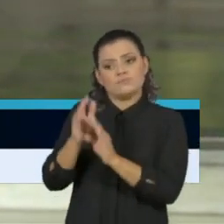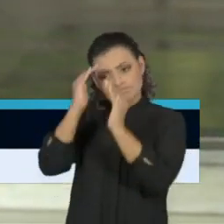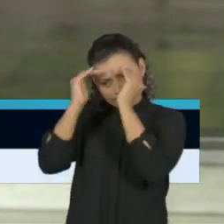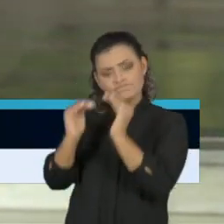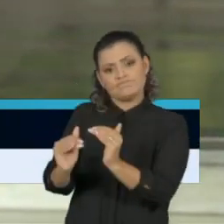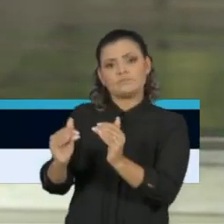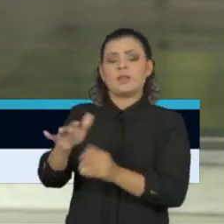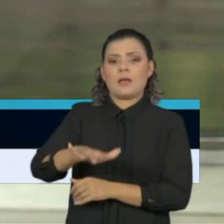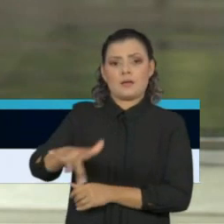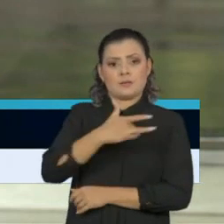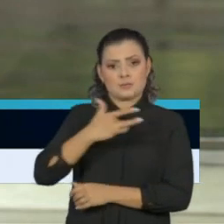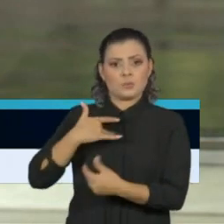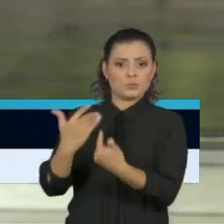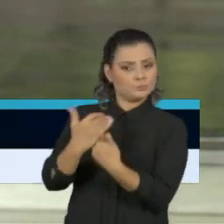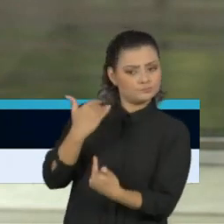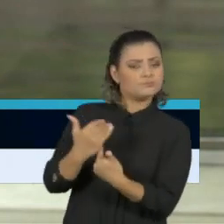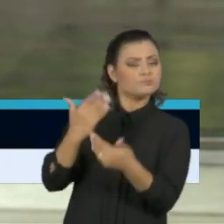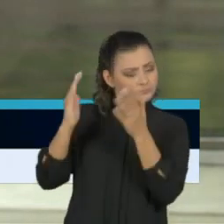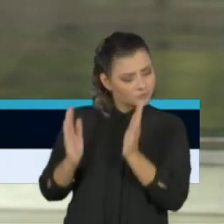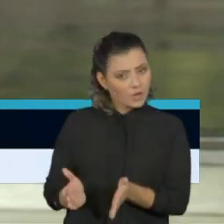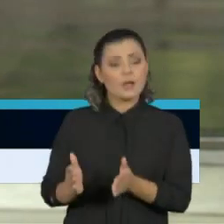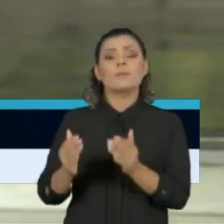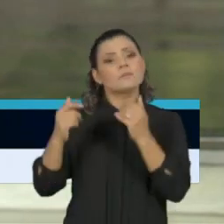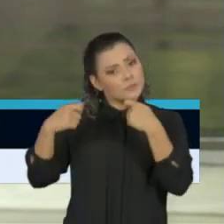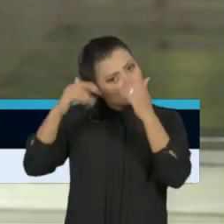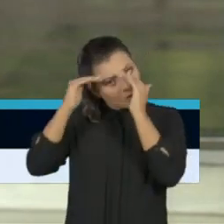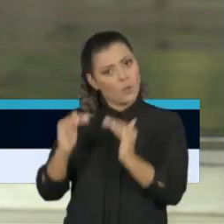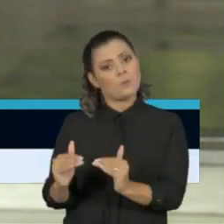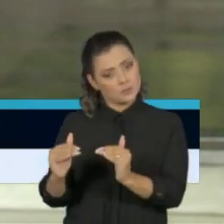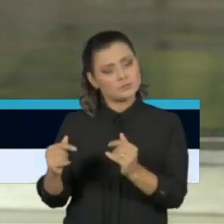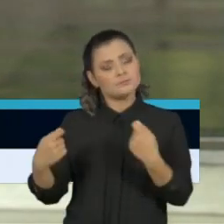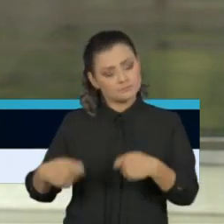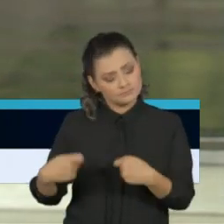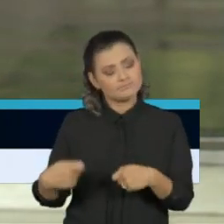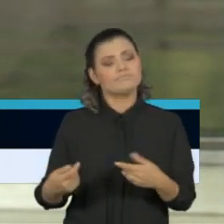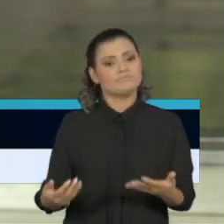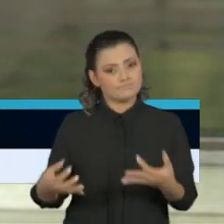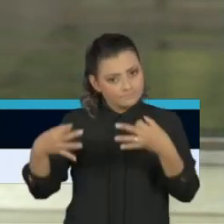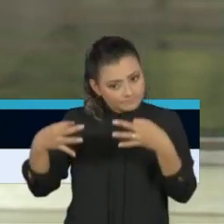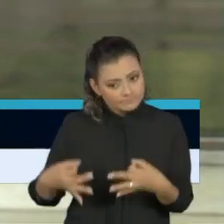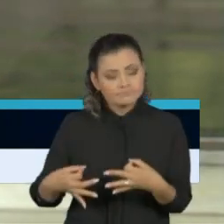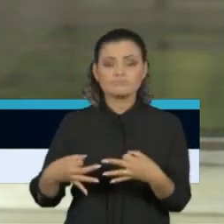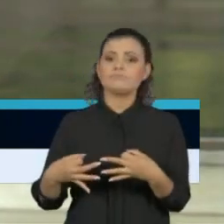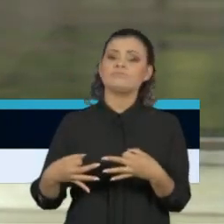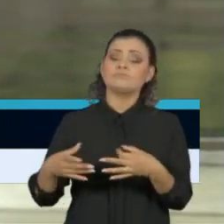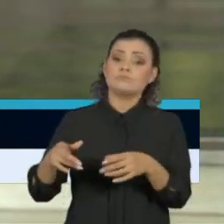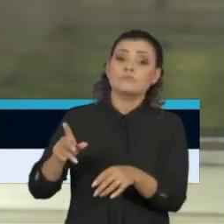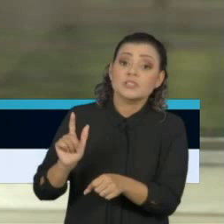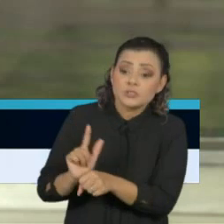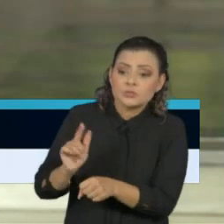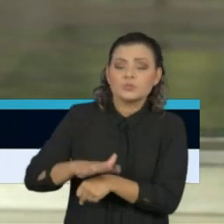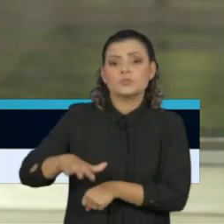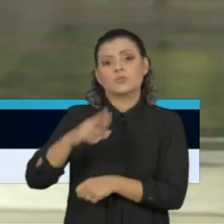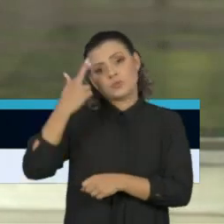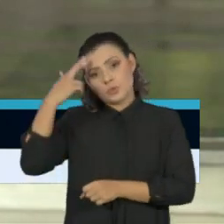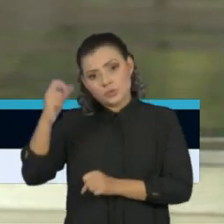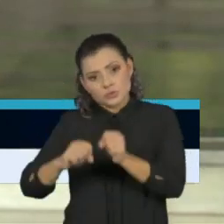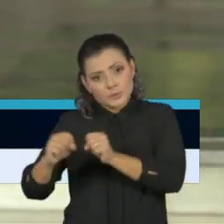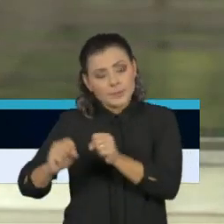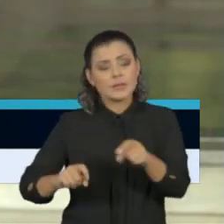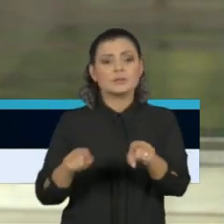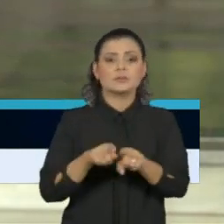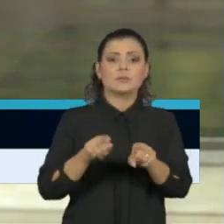que devem obedecer, tanto individualmente quanto coletivamente, aqueles que dirigem e comandam empresas